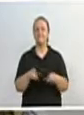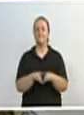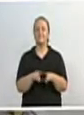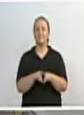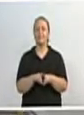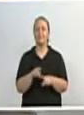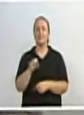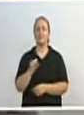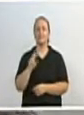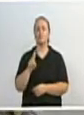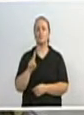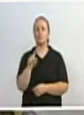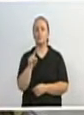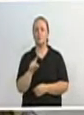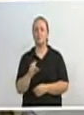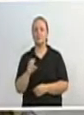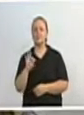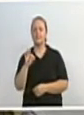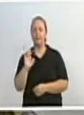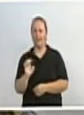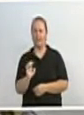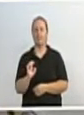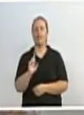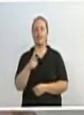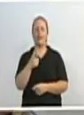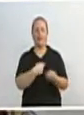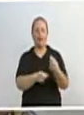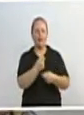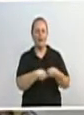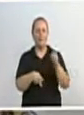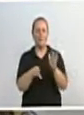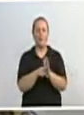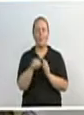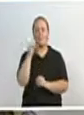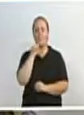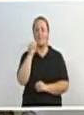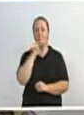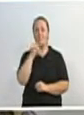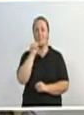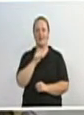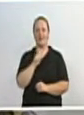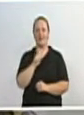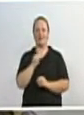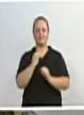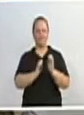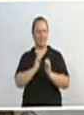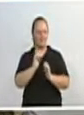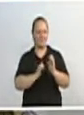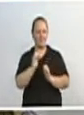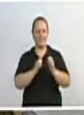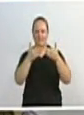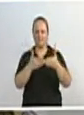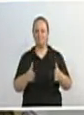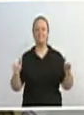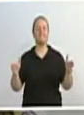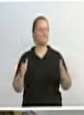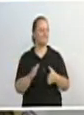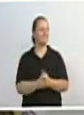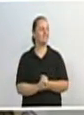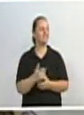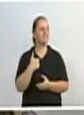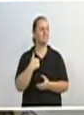e pequena, da mulher empreendedora. Então, eu gostaria de citá-los todos um por um, representante da microempresa da